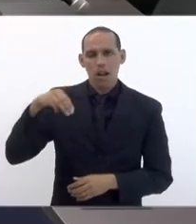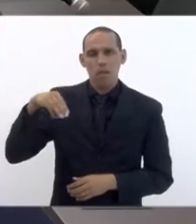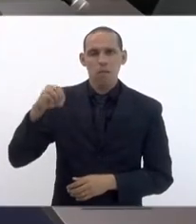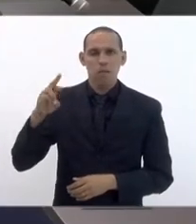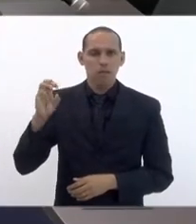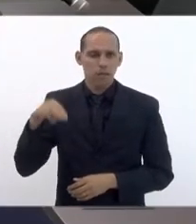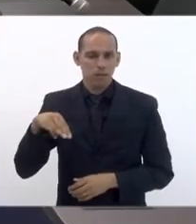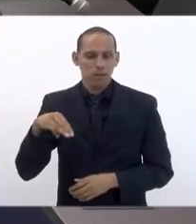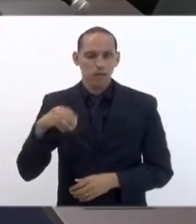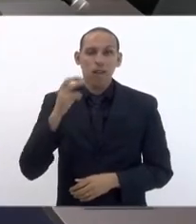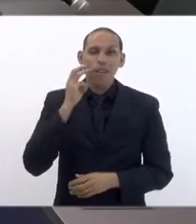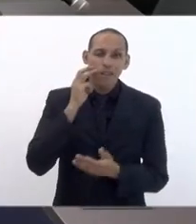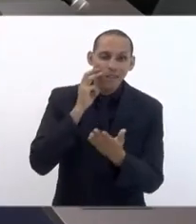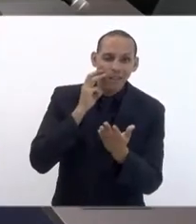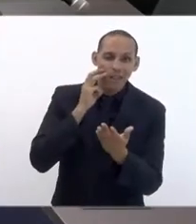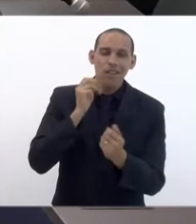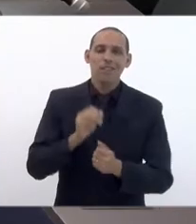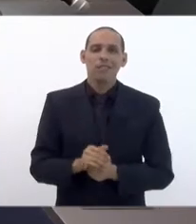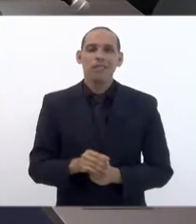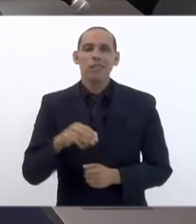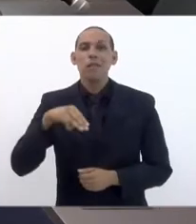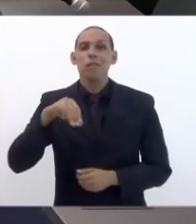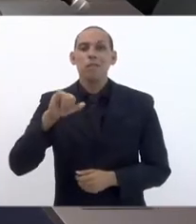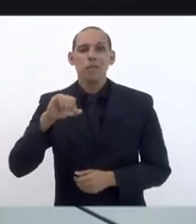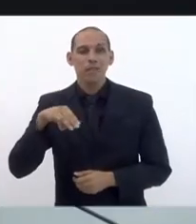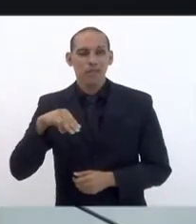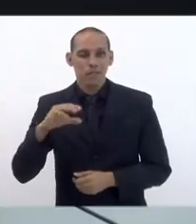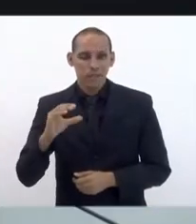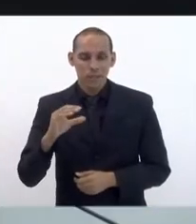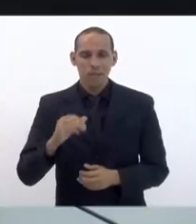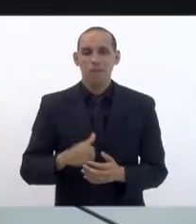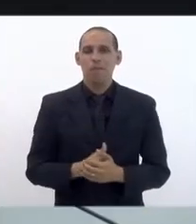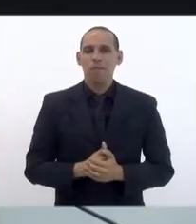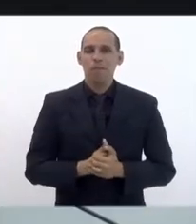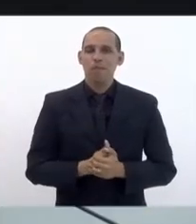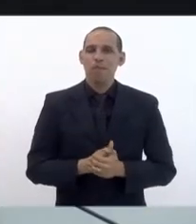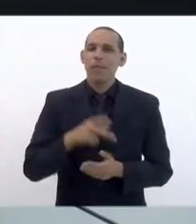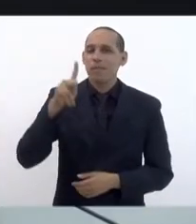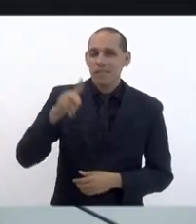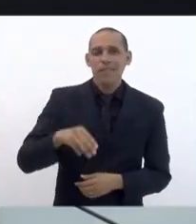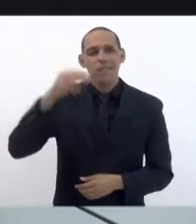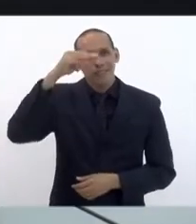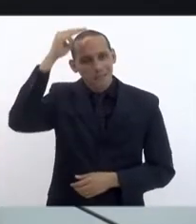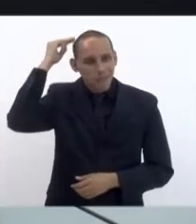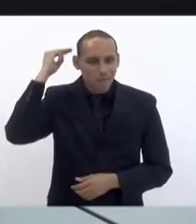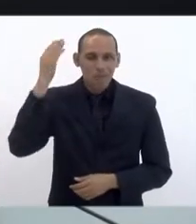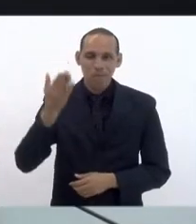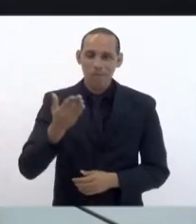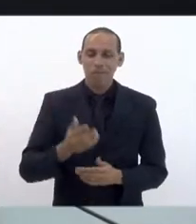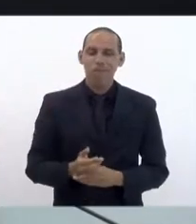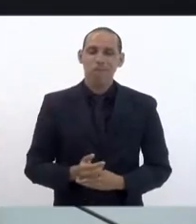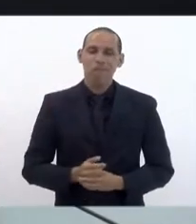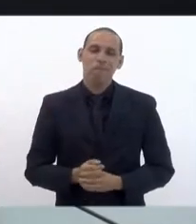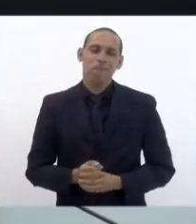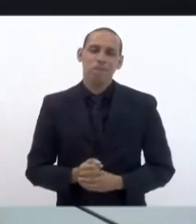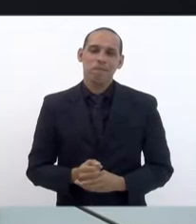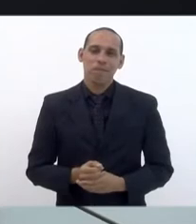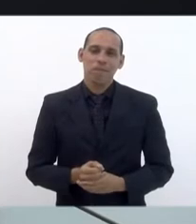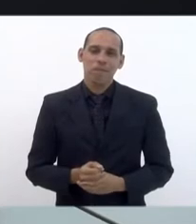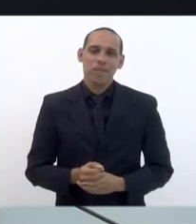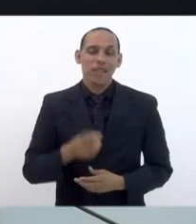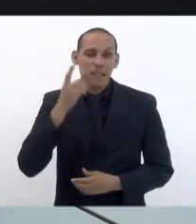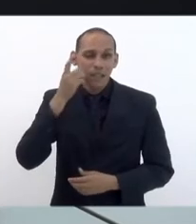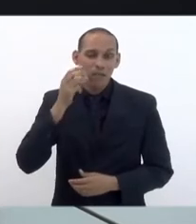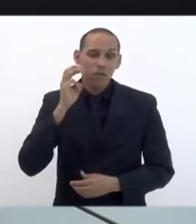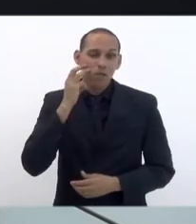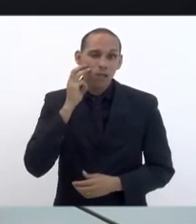Valdec, deputado Mink, deputado presidente Márcio Pacheco. Deputado